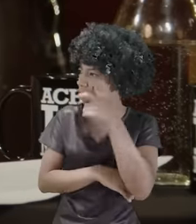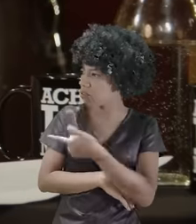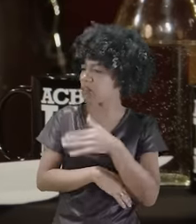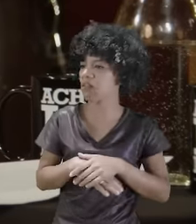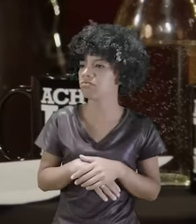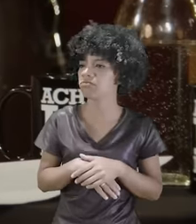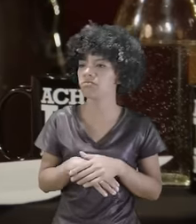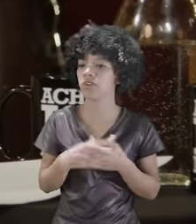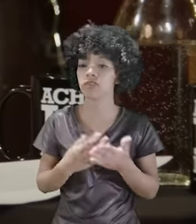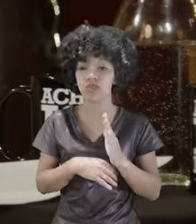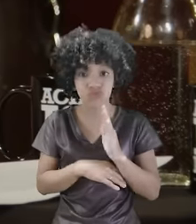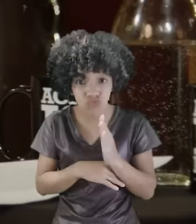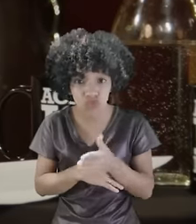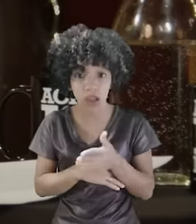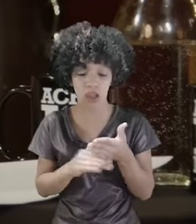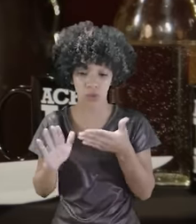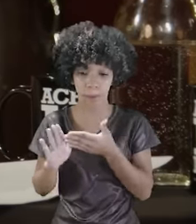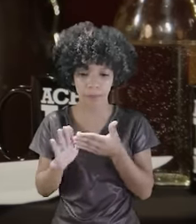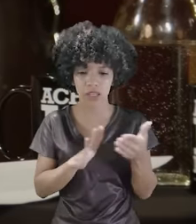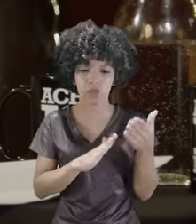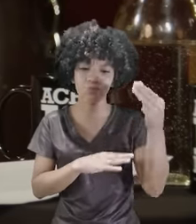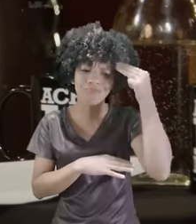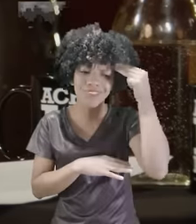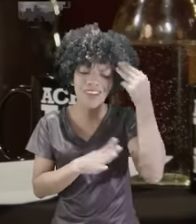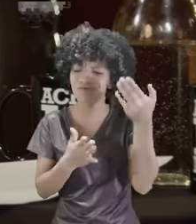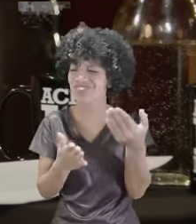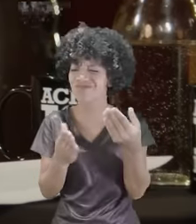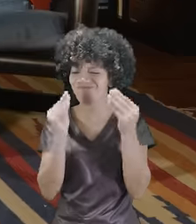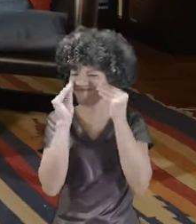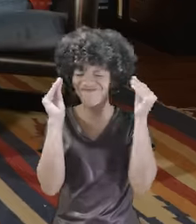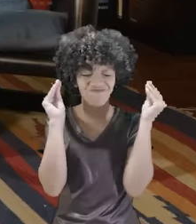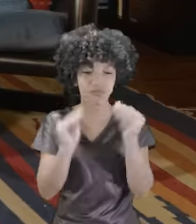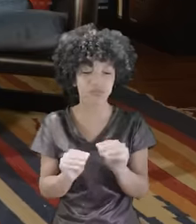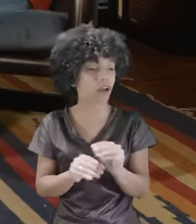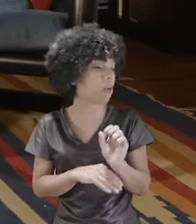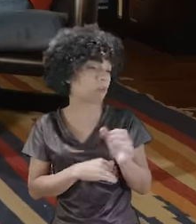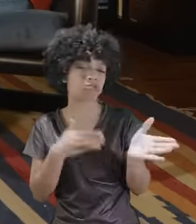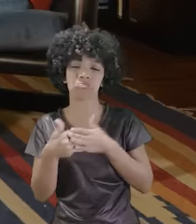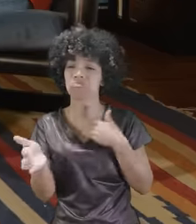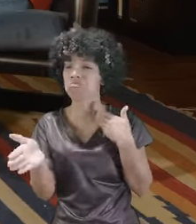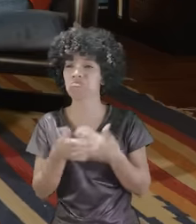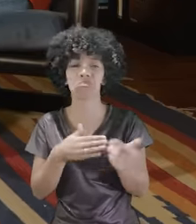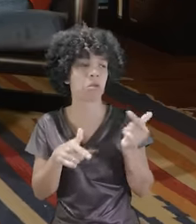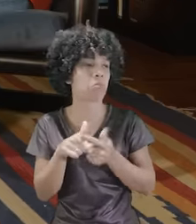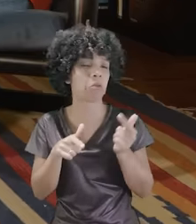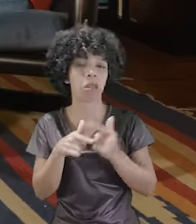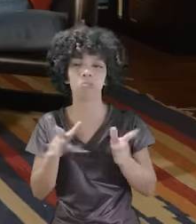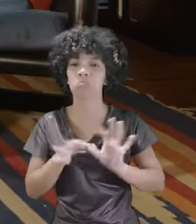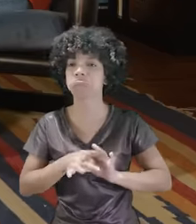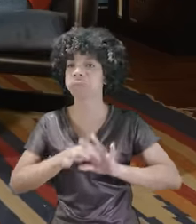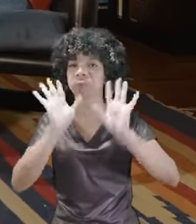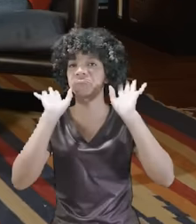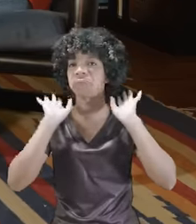que é interessante que você já estava num estado mental de pode acontecer o que pode não tenho